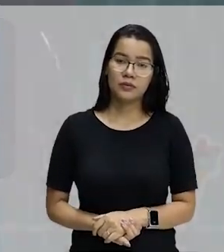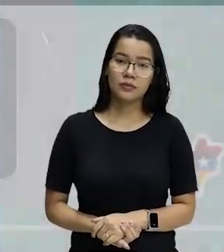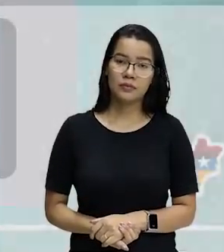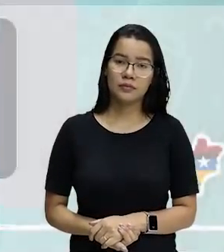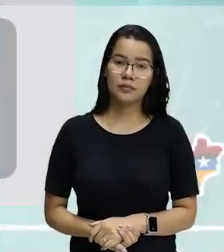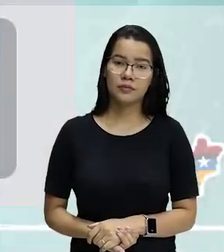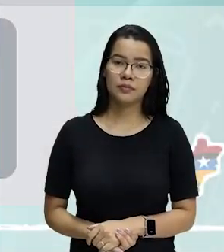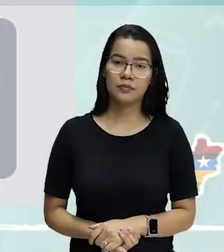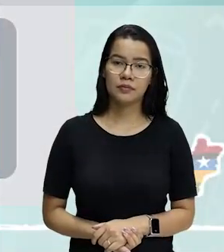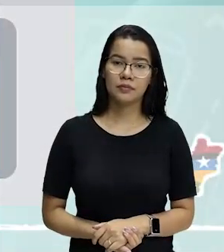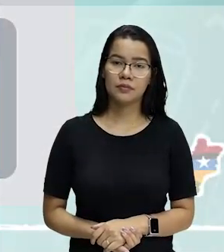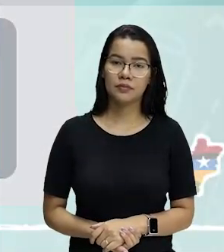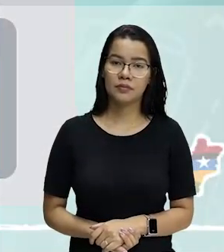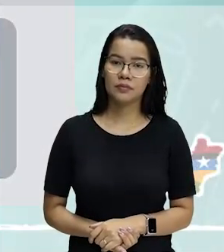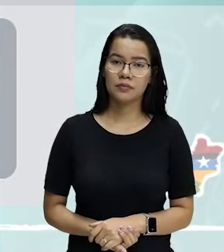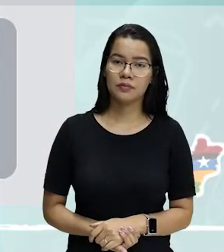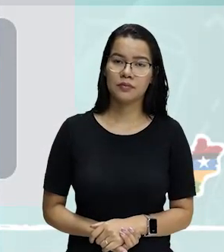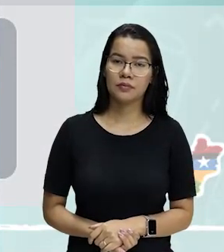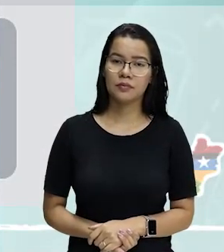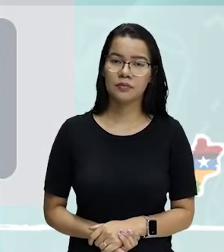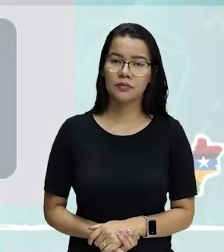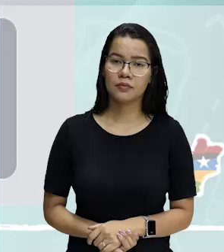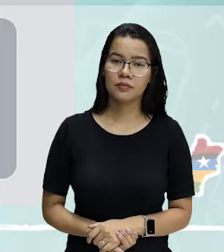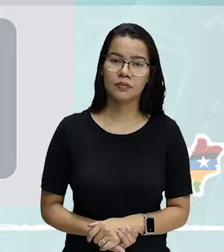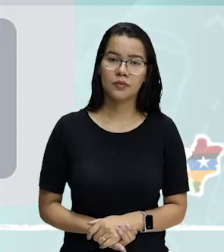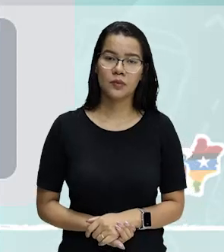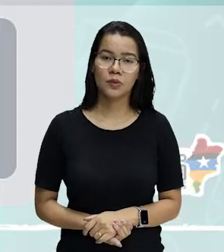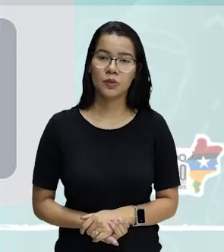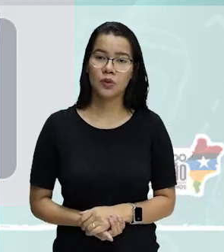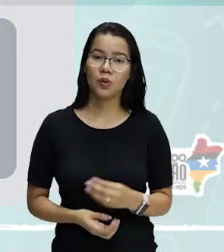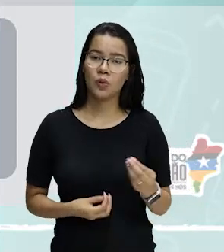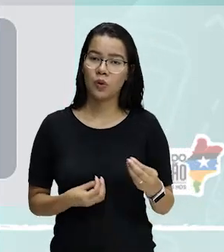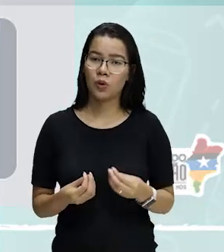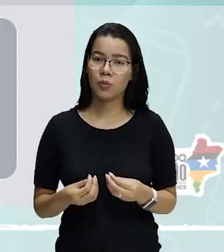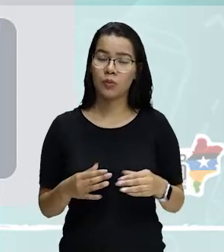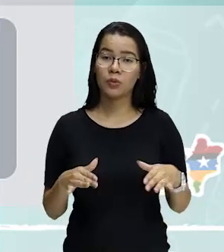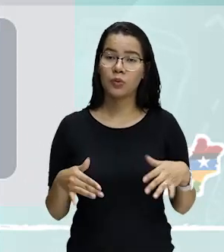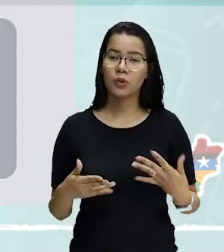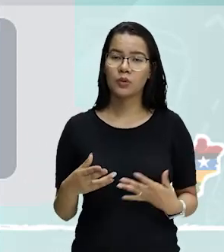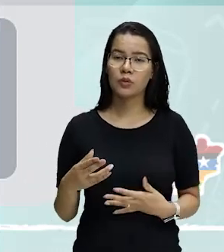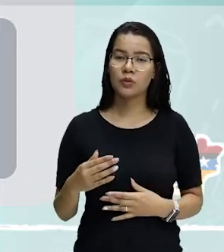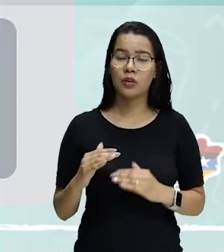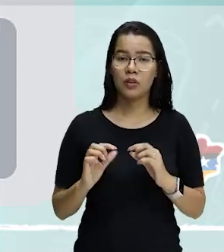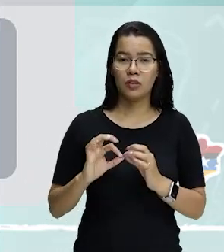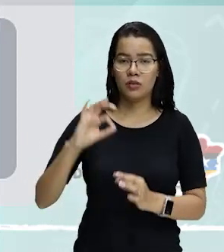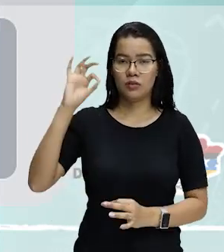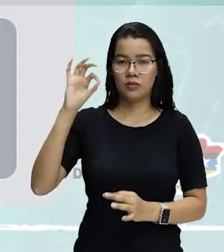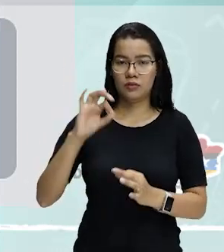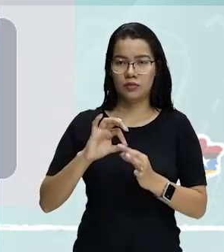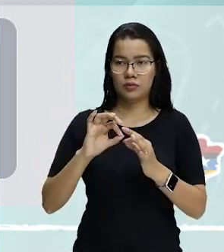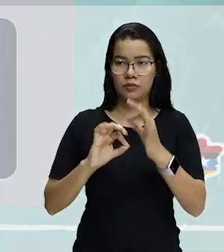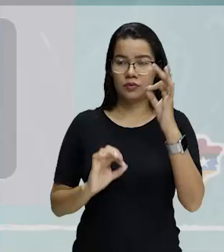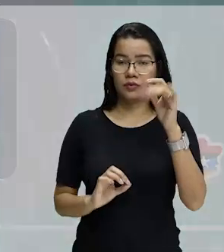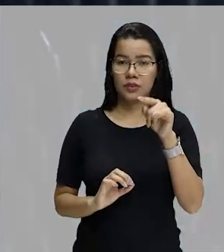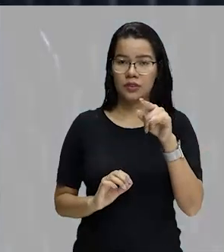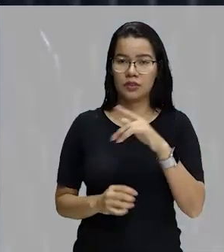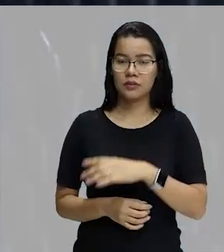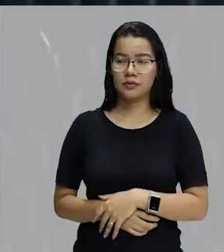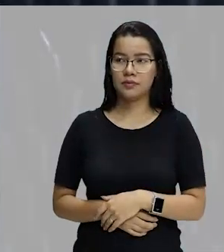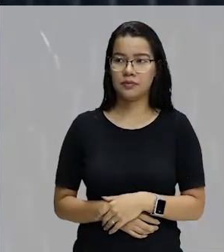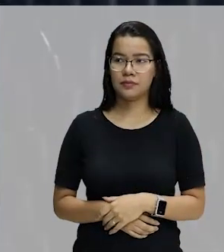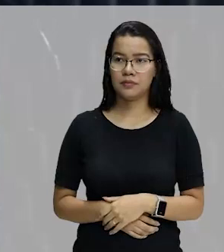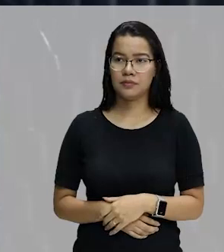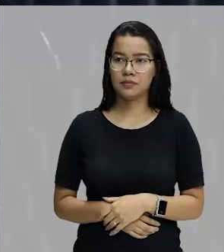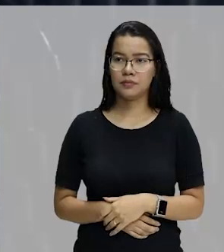de alguém. How tall are you? O quão alto é você? Ou qual a sua altura? How